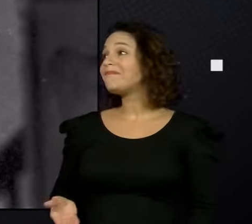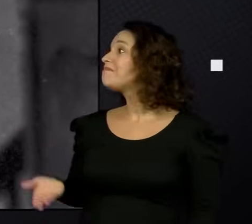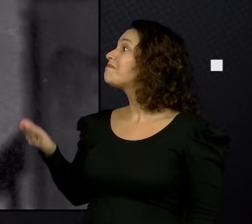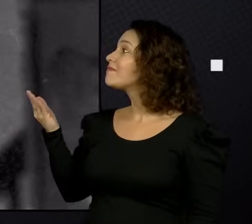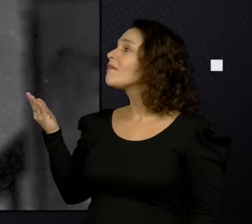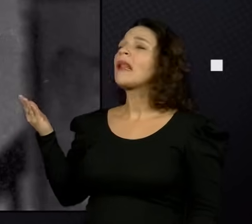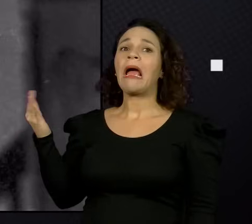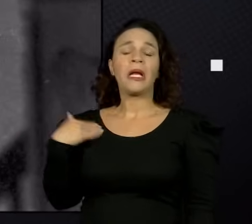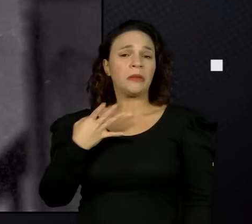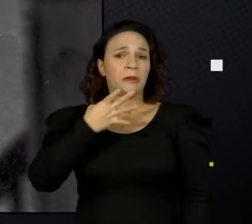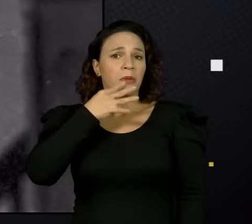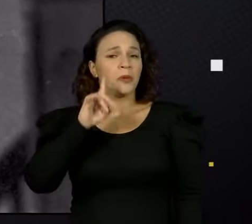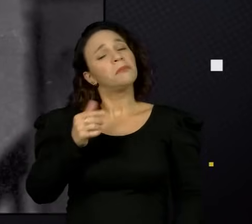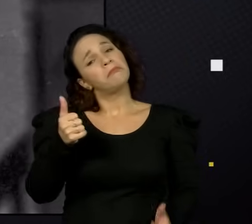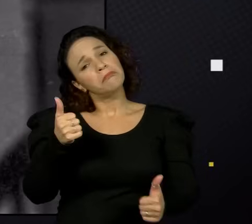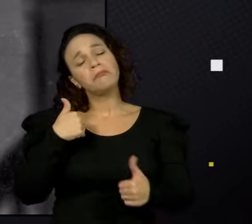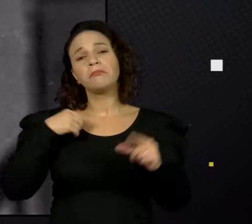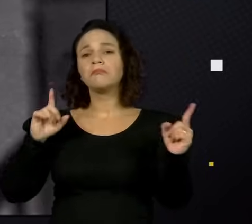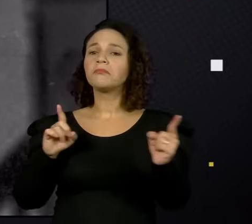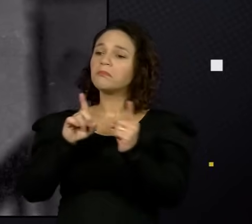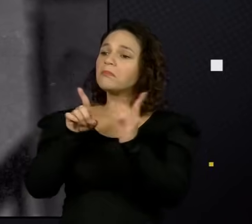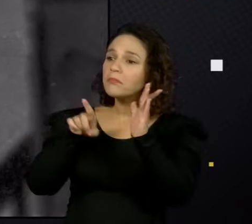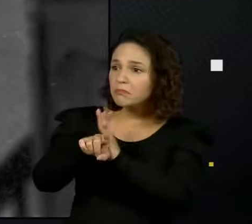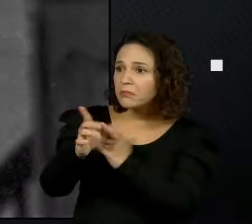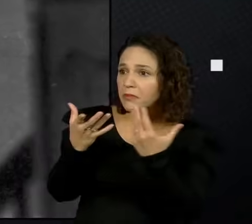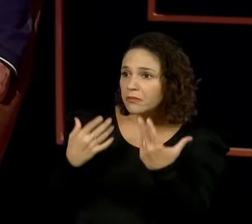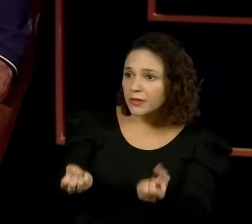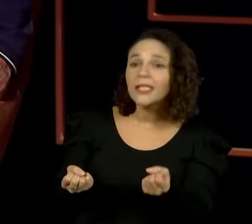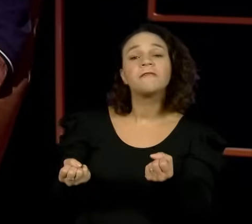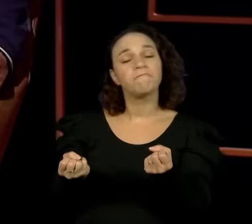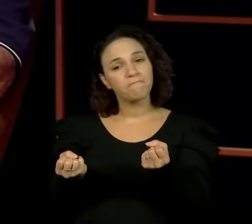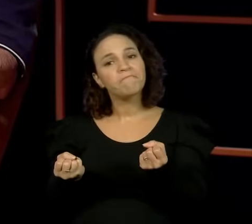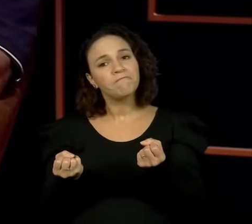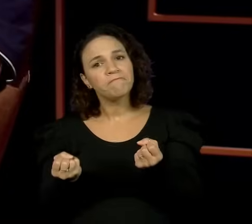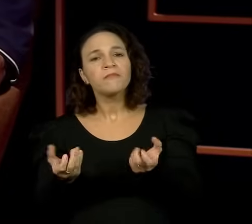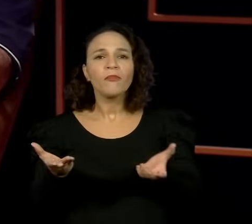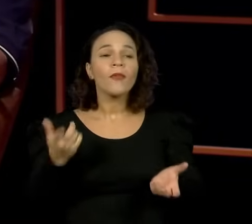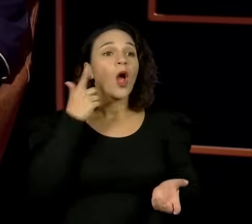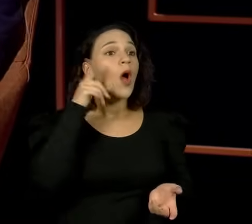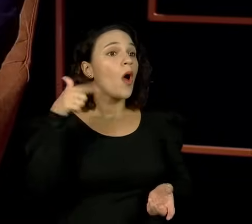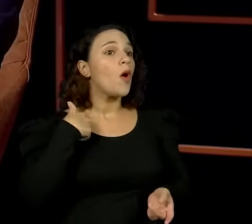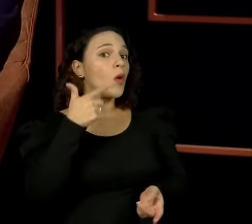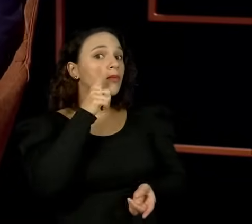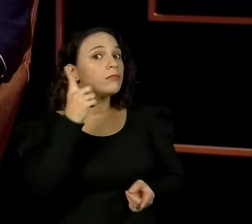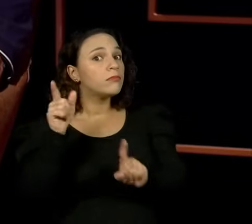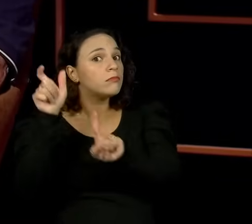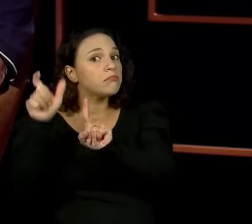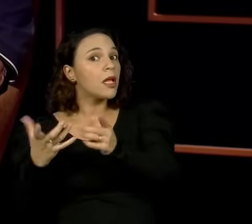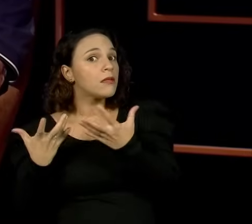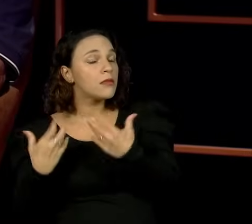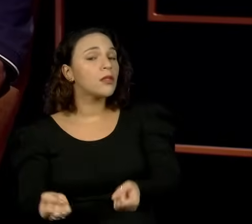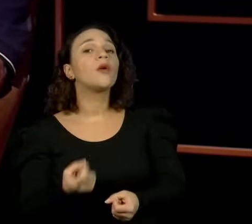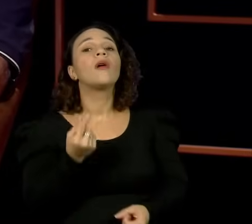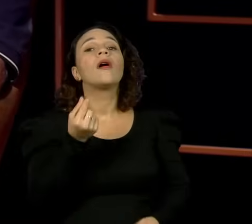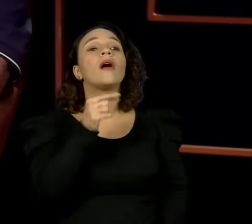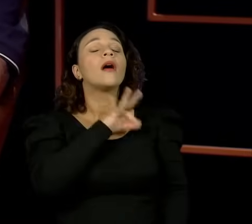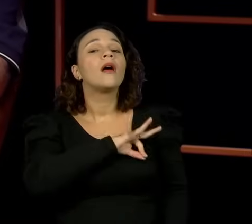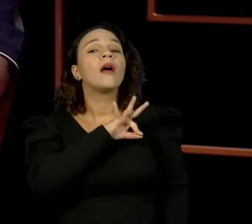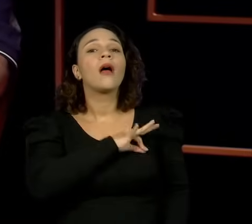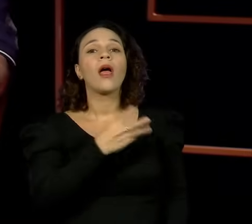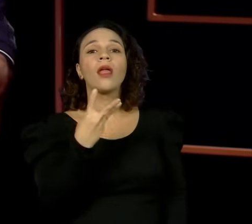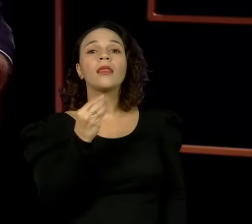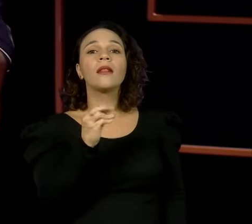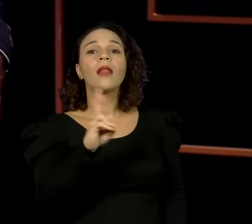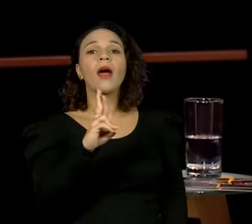bom, eu não conhecia ninguém. Aí fui para o colégio e falei assim, tem um ator aí que topa vir por R$30 por